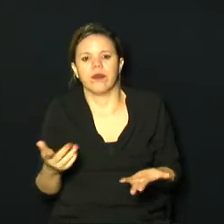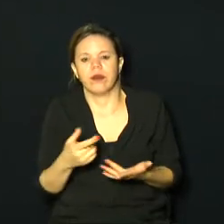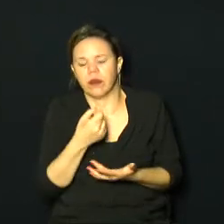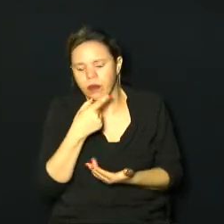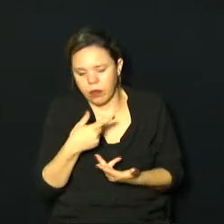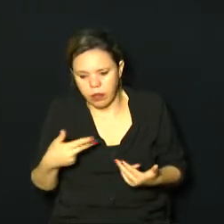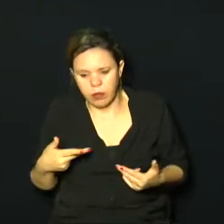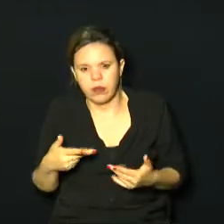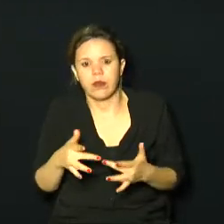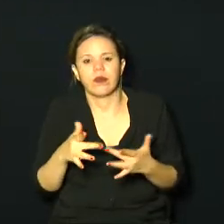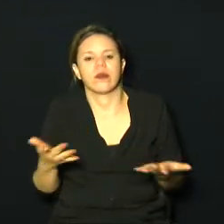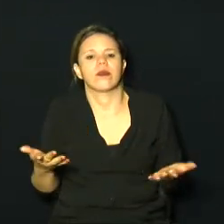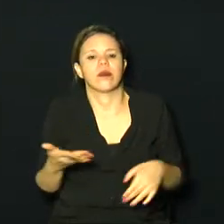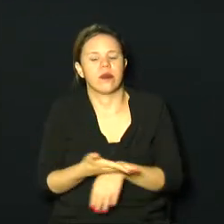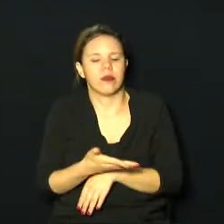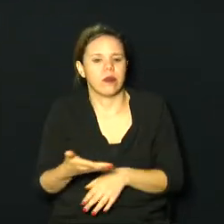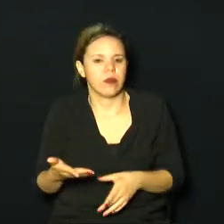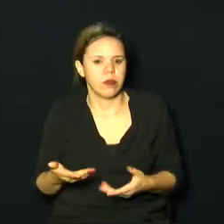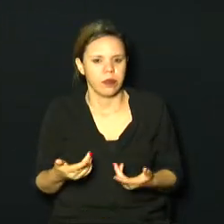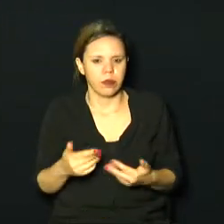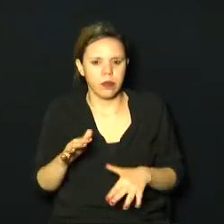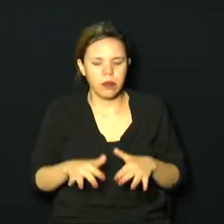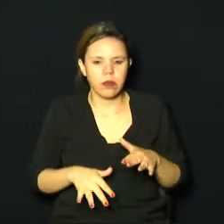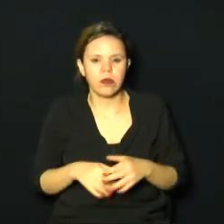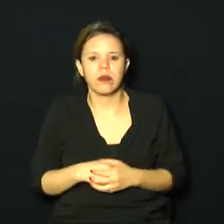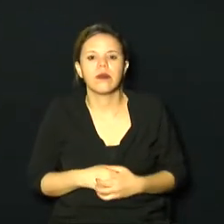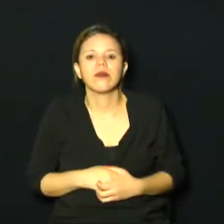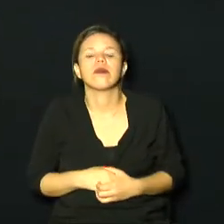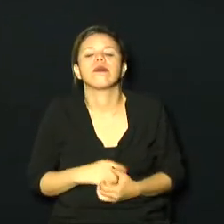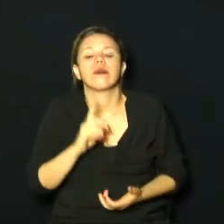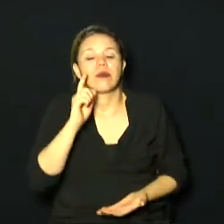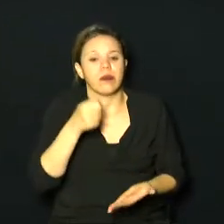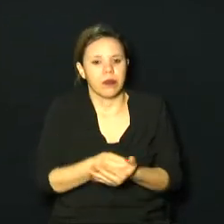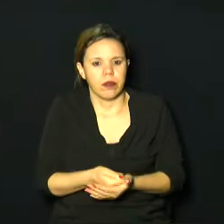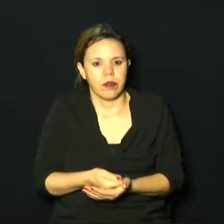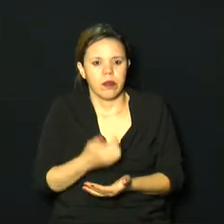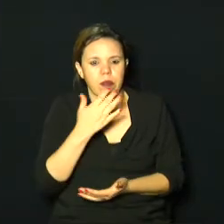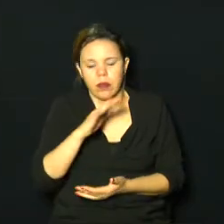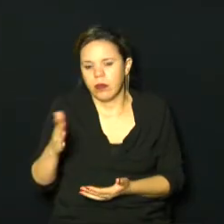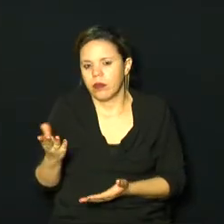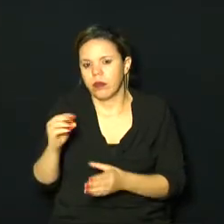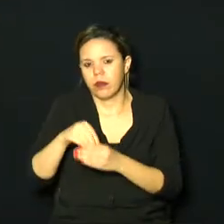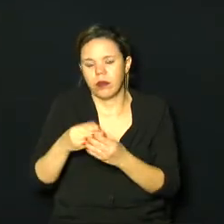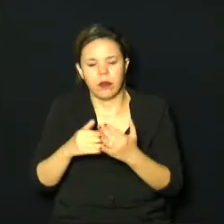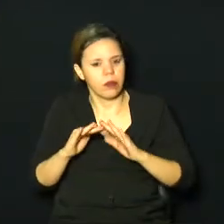medicamentos, da falta de condições, muitas vezes, né, de garantir as crianças nas escolas,